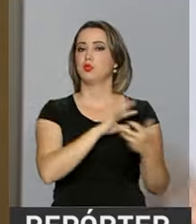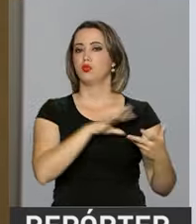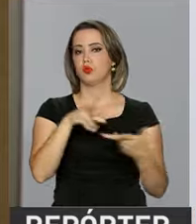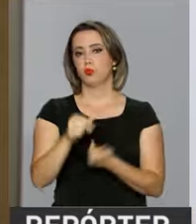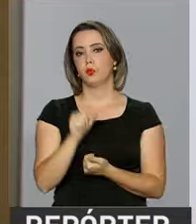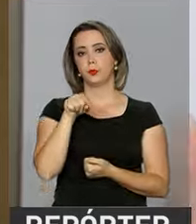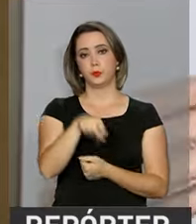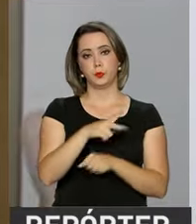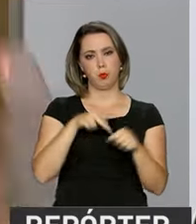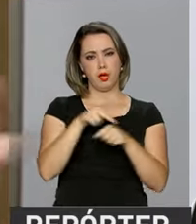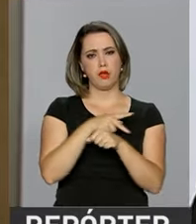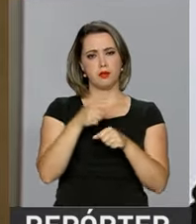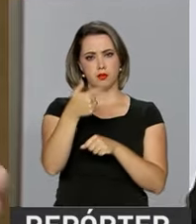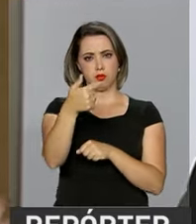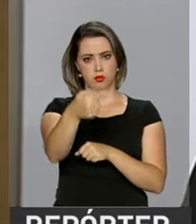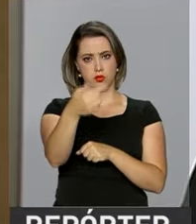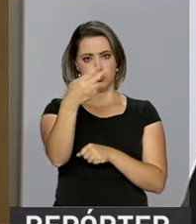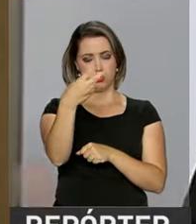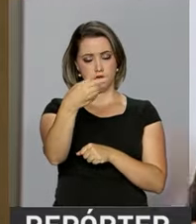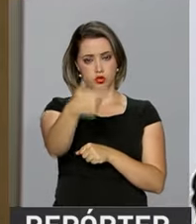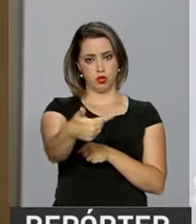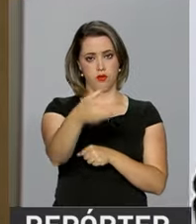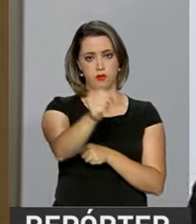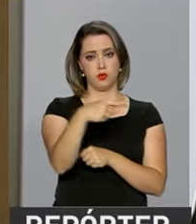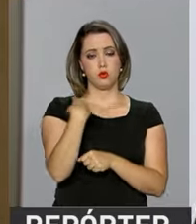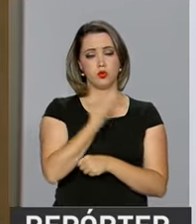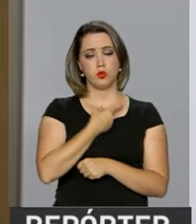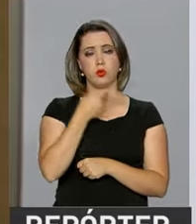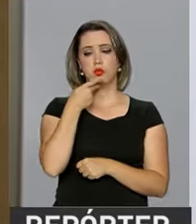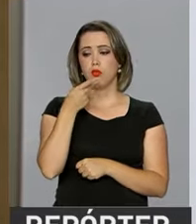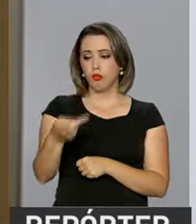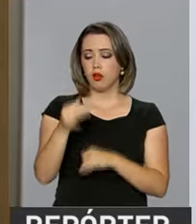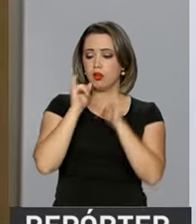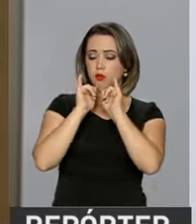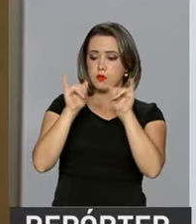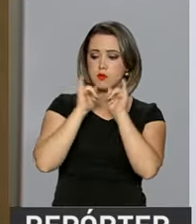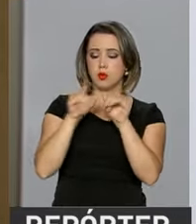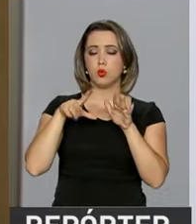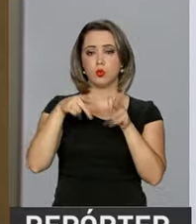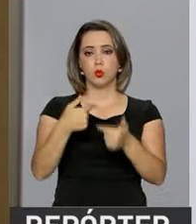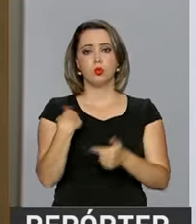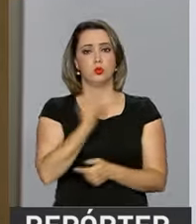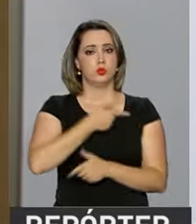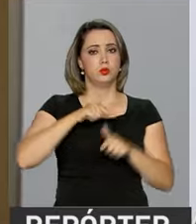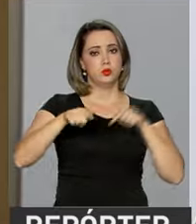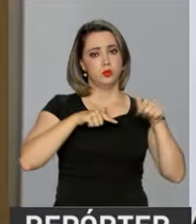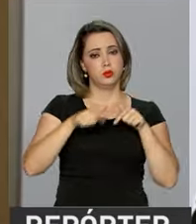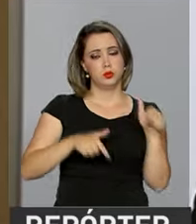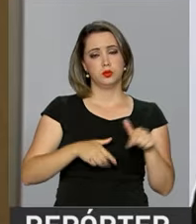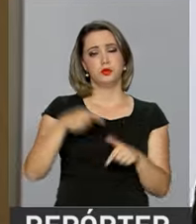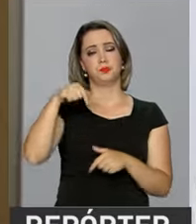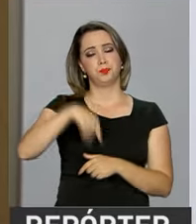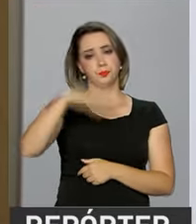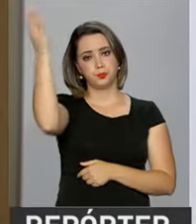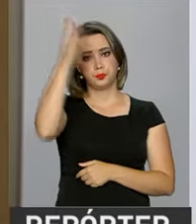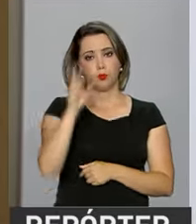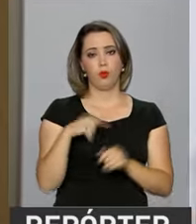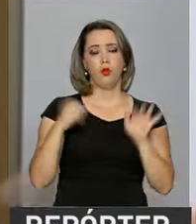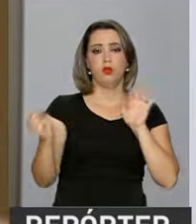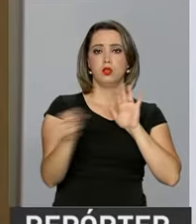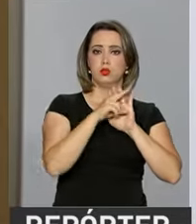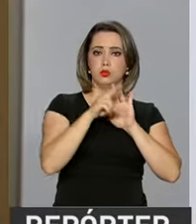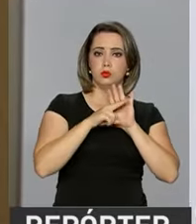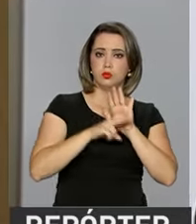estaremos fazendo um relato exatamente de todo estes esse processo que estamos conduzindo aqui no Brasil de reformas